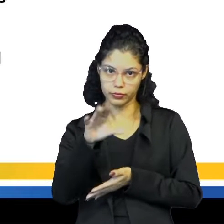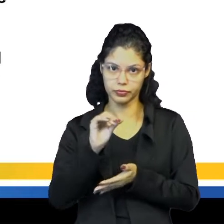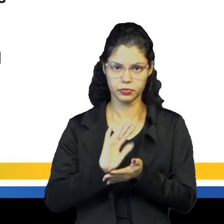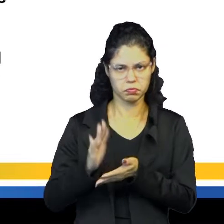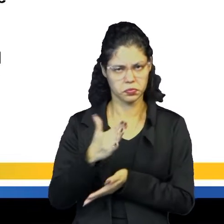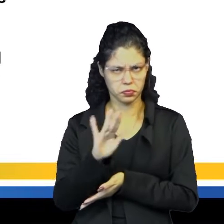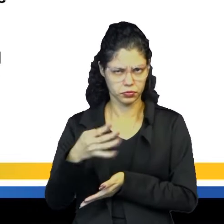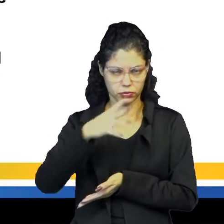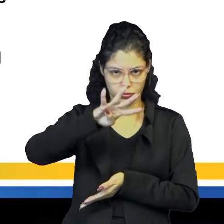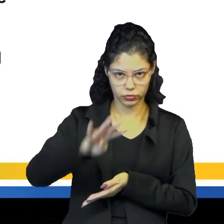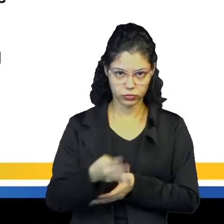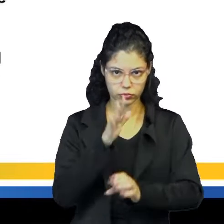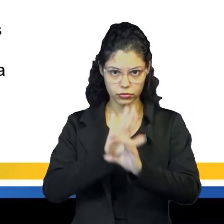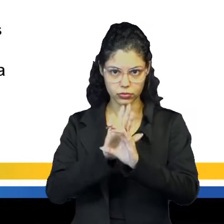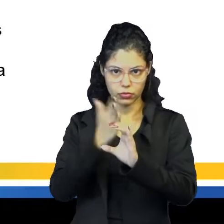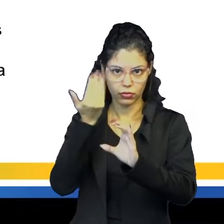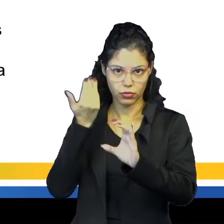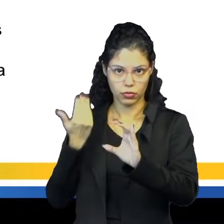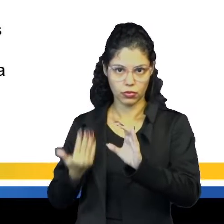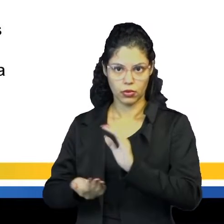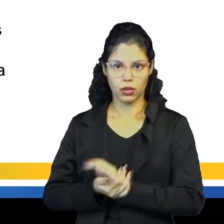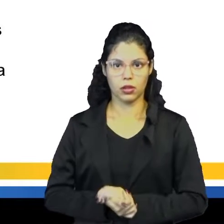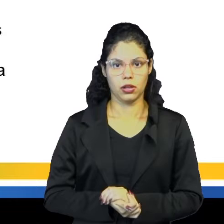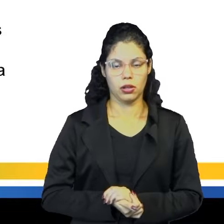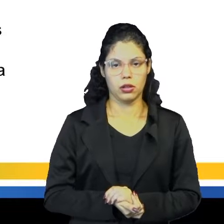mais ou menos 4.000 anos antes de Cristo.